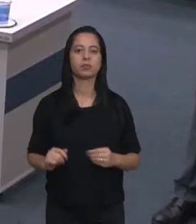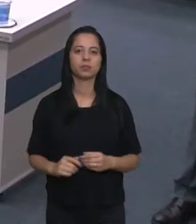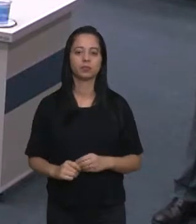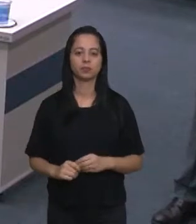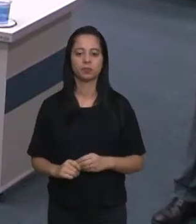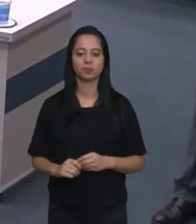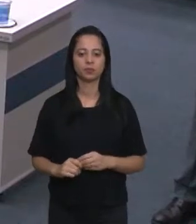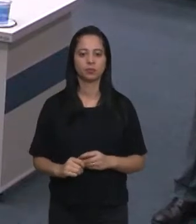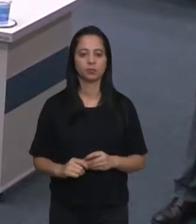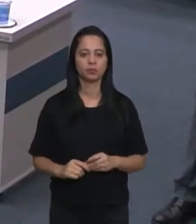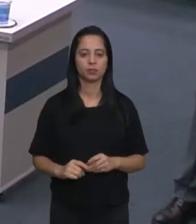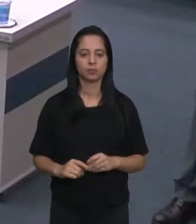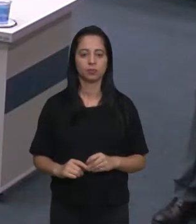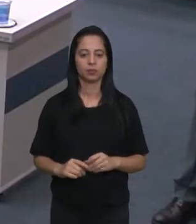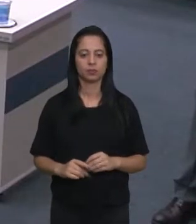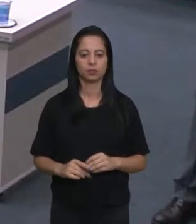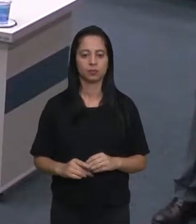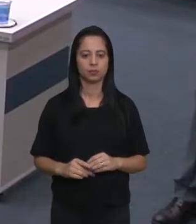manifestem.